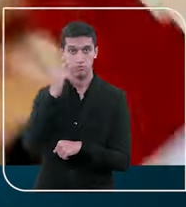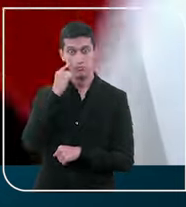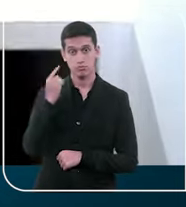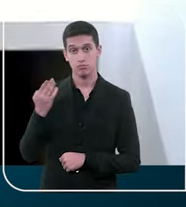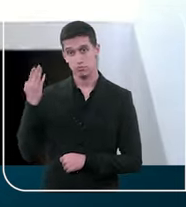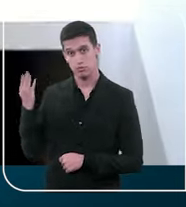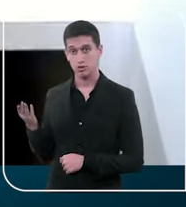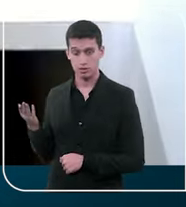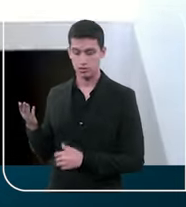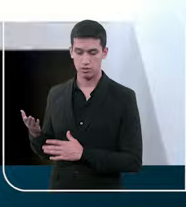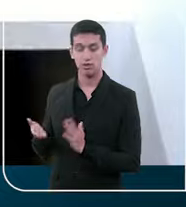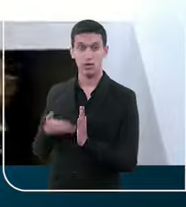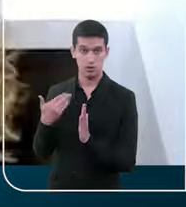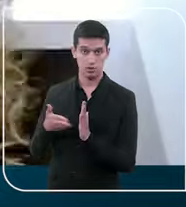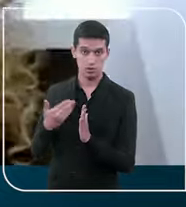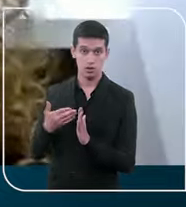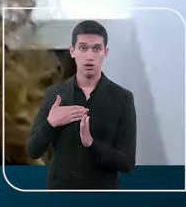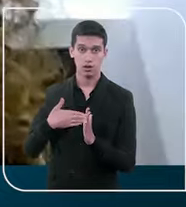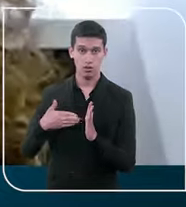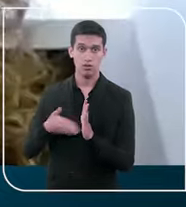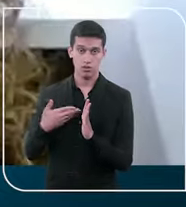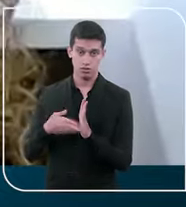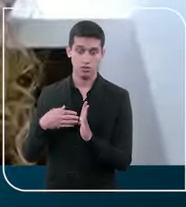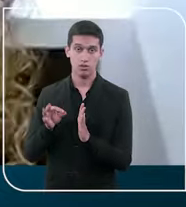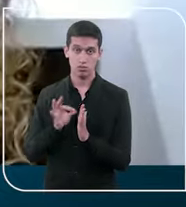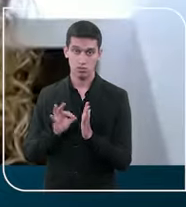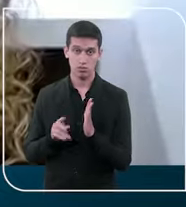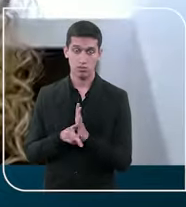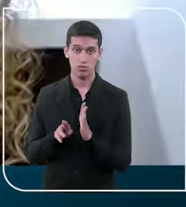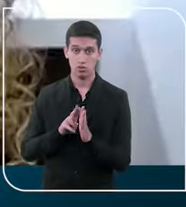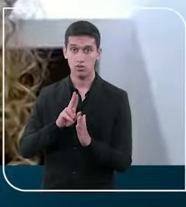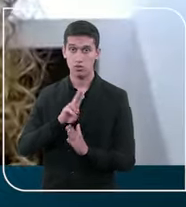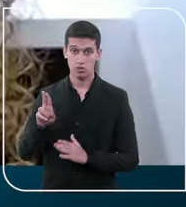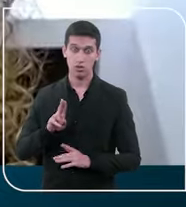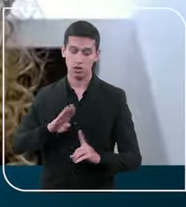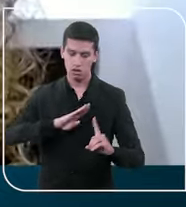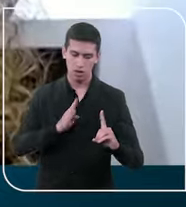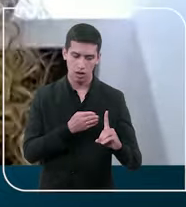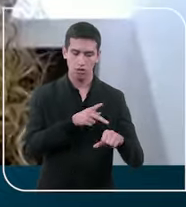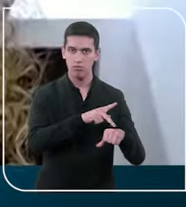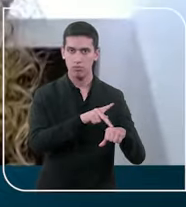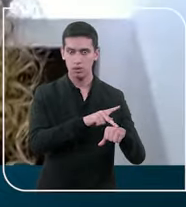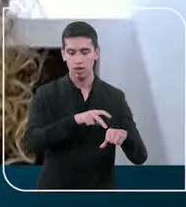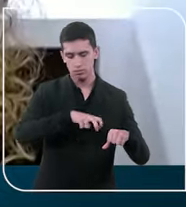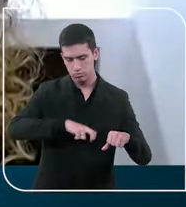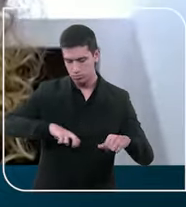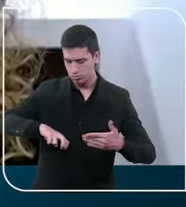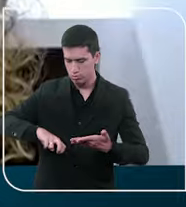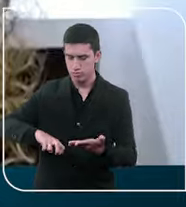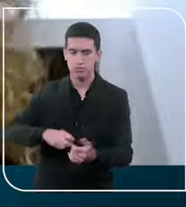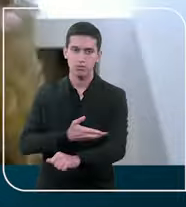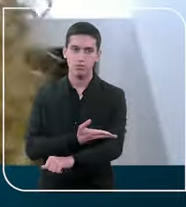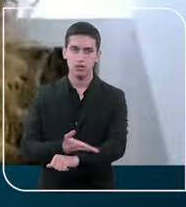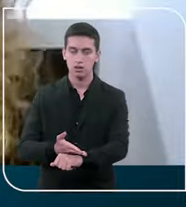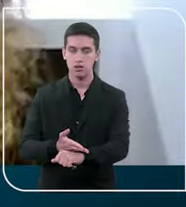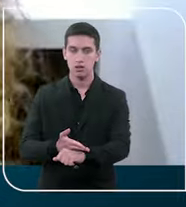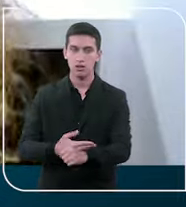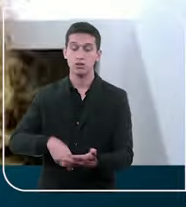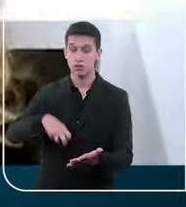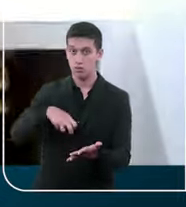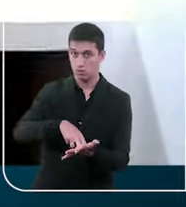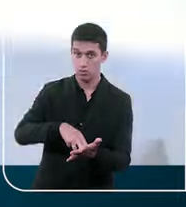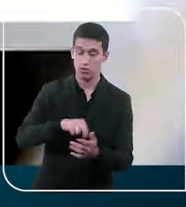até mostrar para vocês o livro aqui, que é o livro que eu escrevi sobre o perfil dos jurados, que se chama Réus Negros, Jurados Brancos,